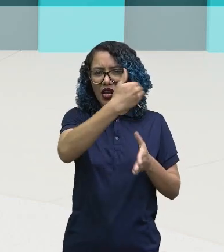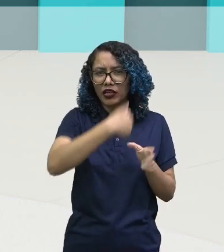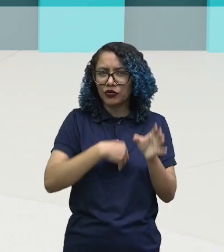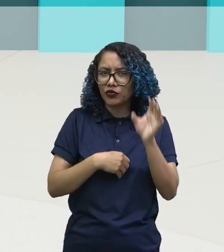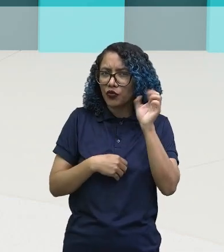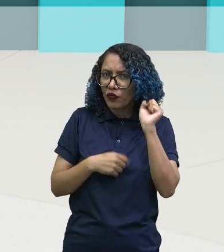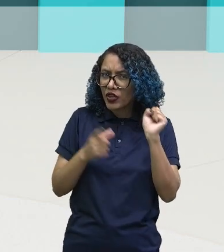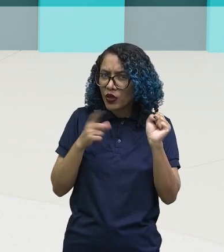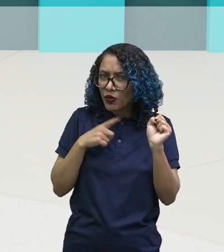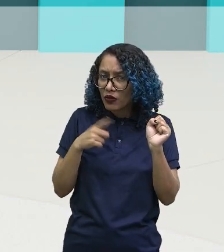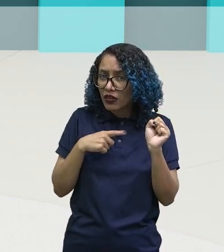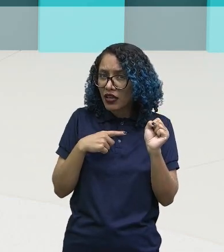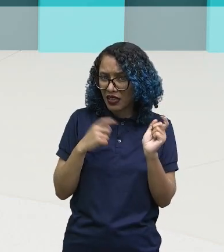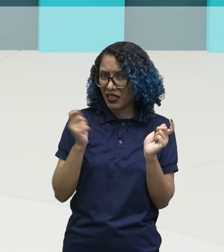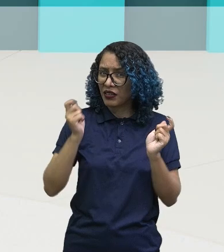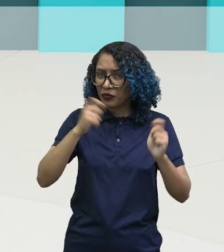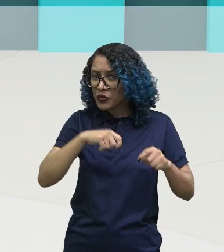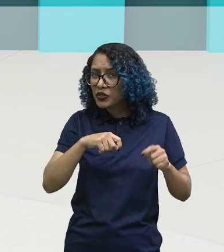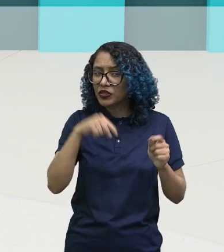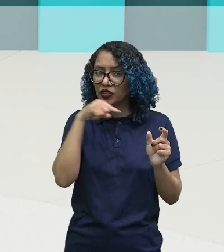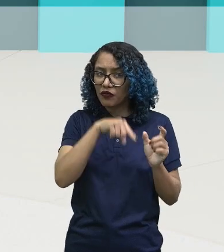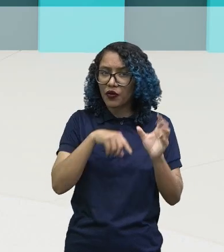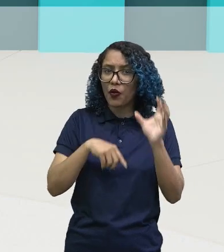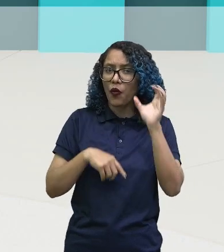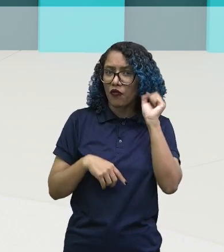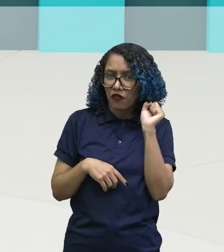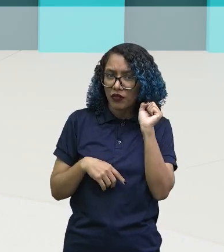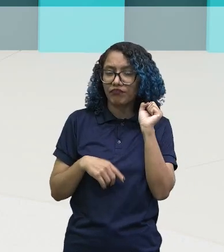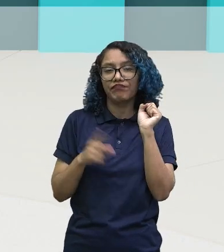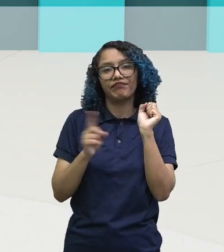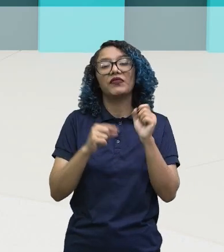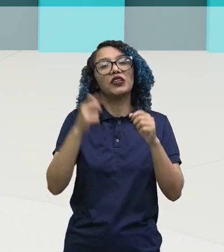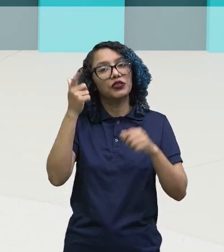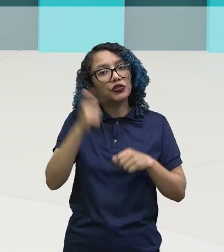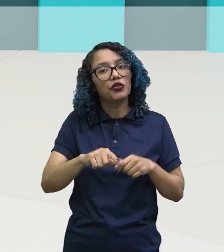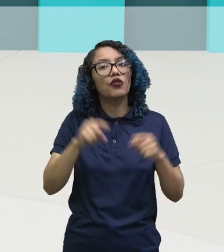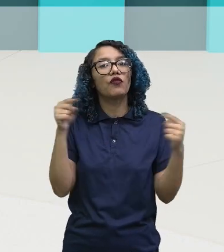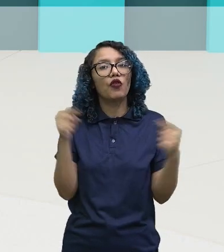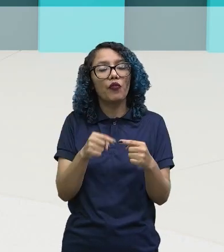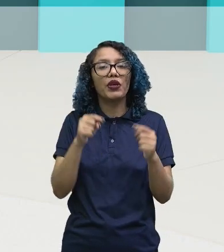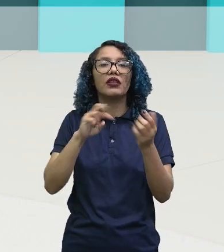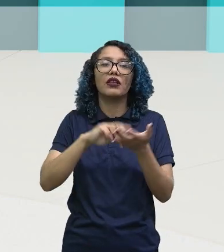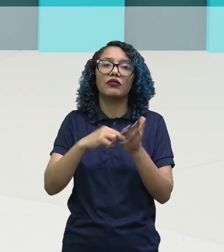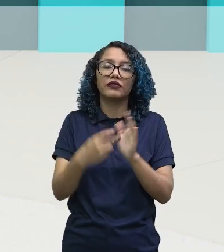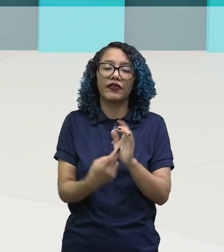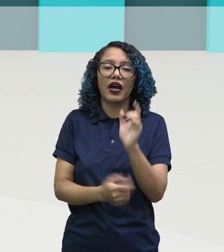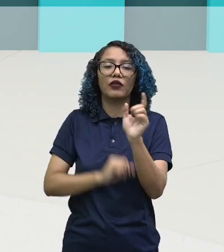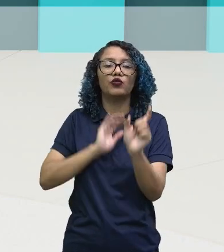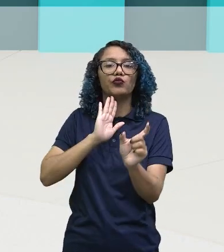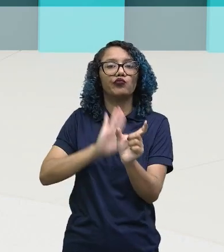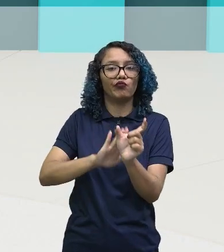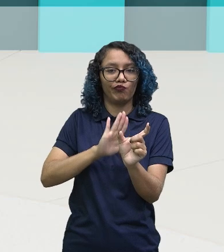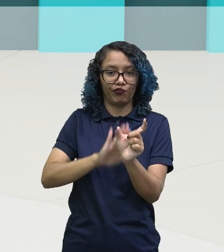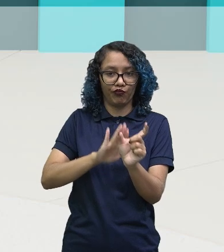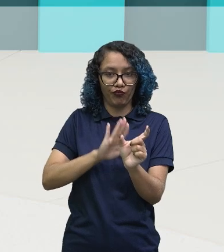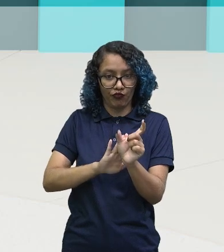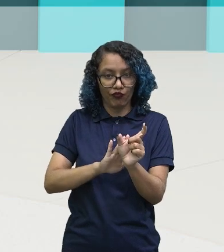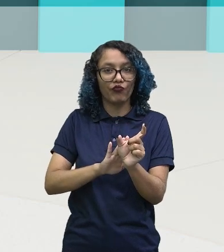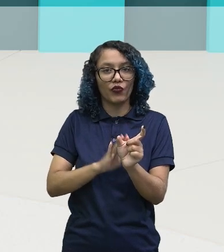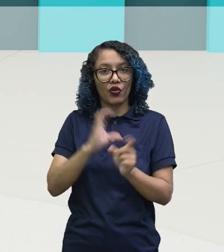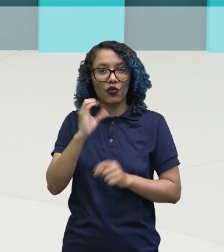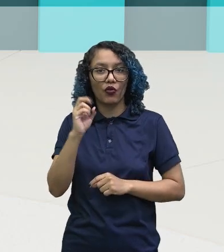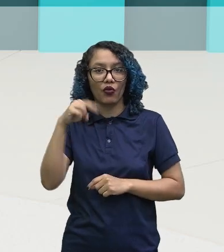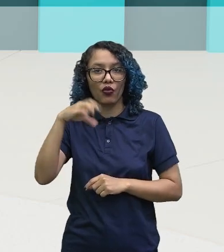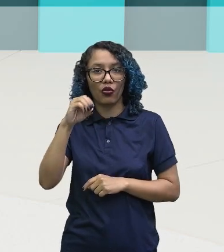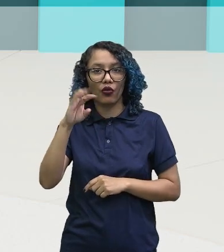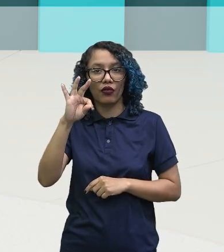e vão ouvir o que nós estamos falando? Então, outra vez, eu estou falando de sentido figurado, de sentido não real ou sentido